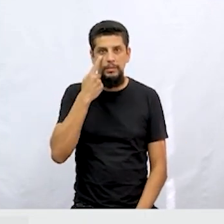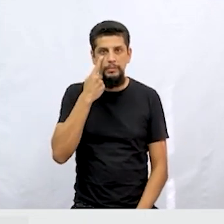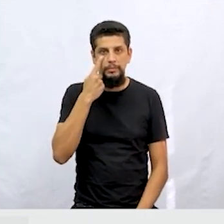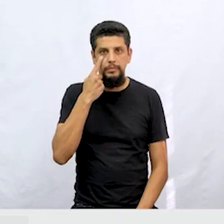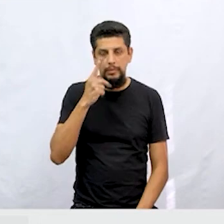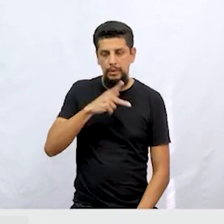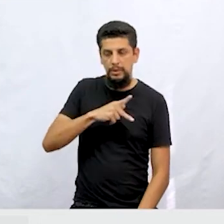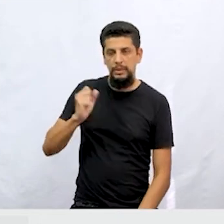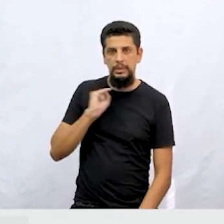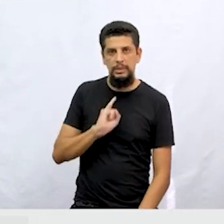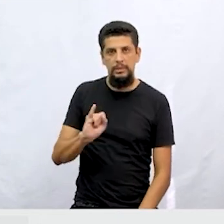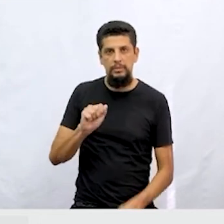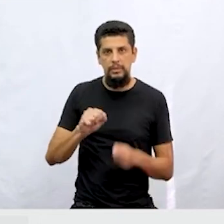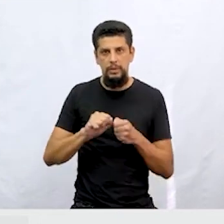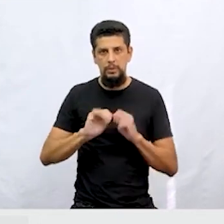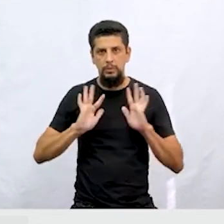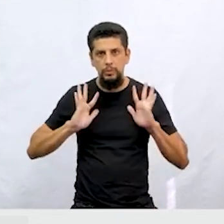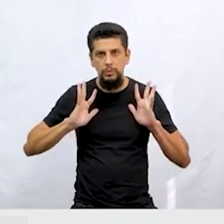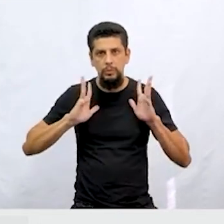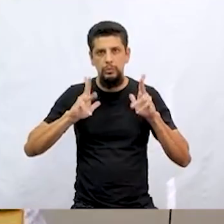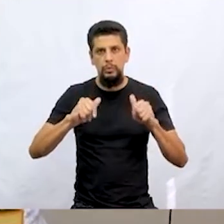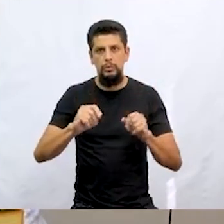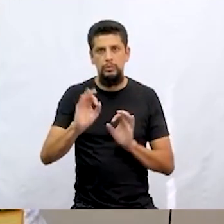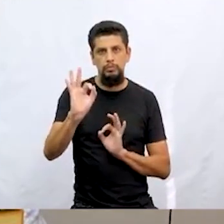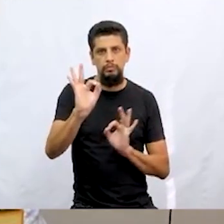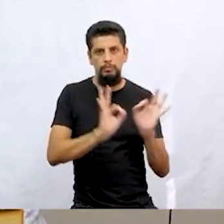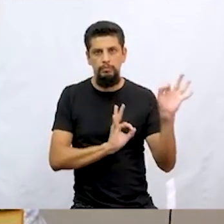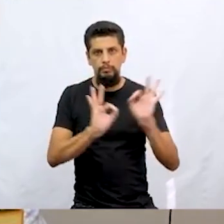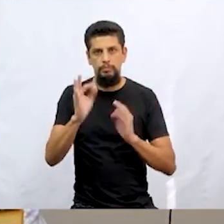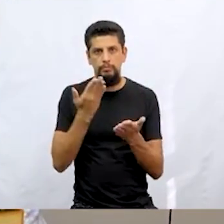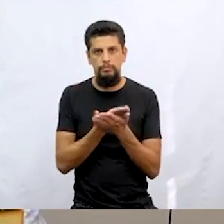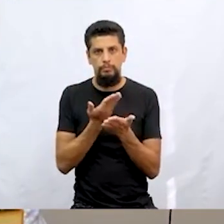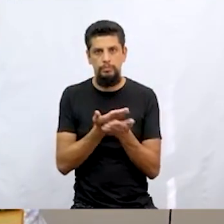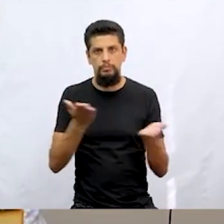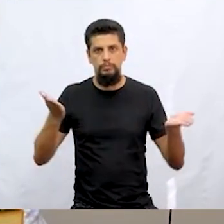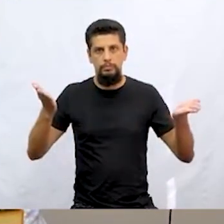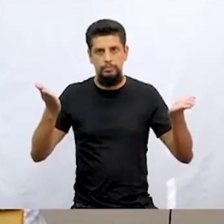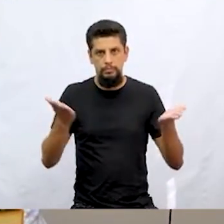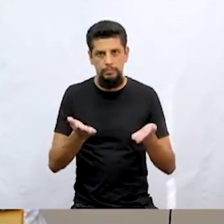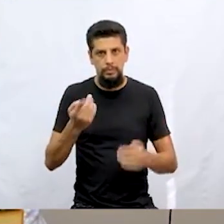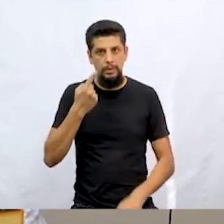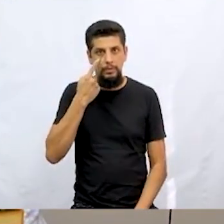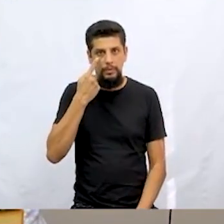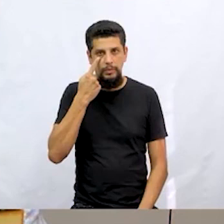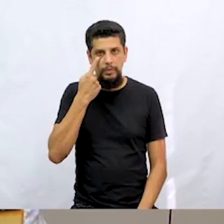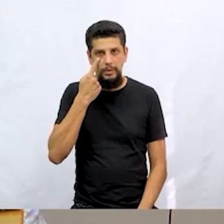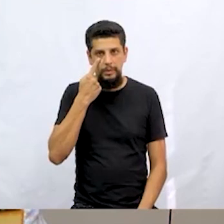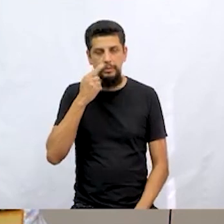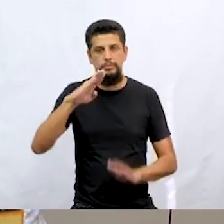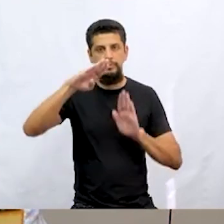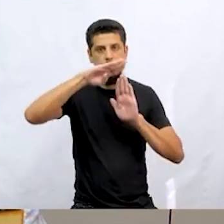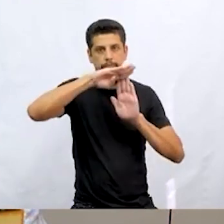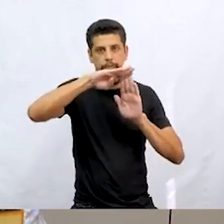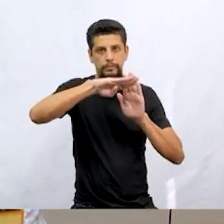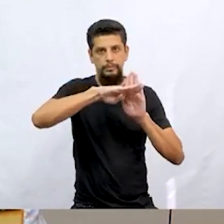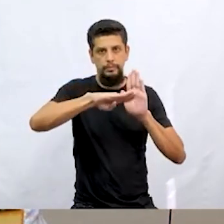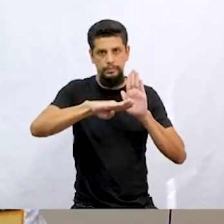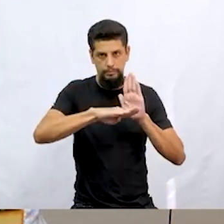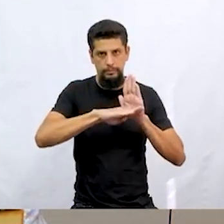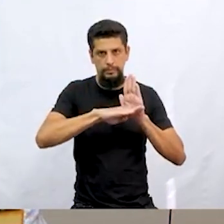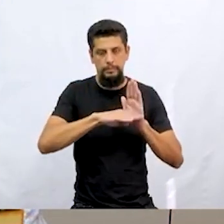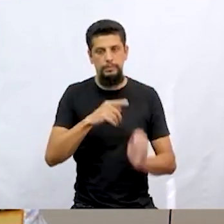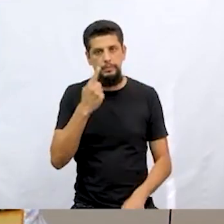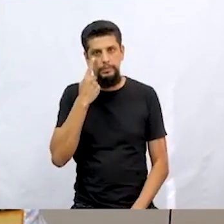ver, Rafaela, se nós conseguimos cumprir com tudo o que nós planejamos para hoje. Nós vamos verificar a nossa rotina. Vamos ver lá